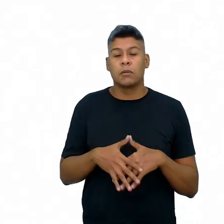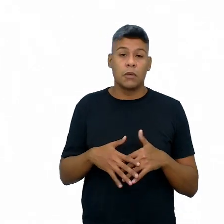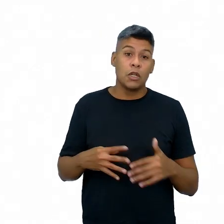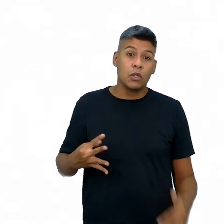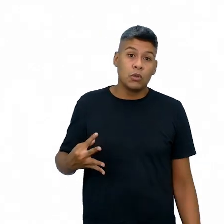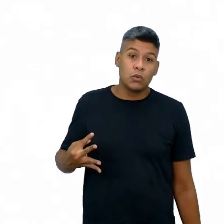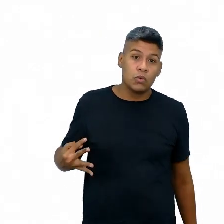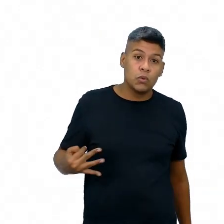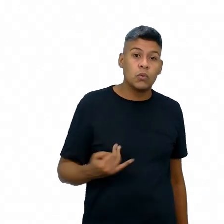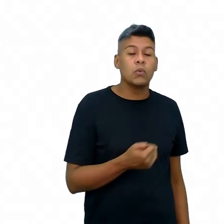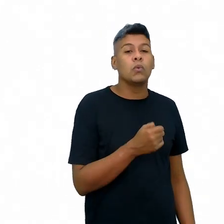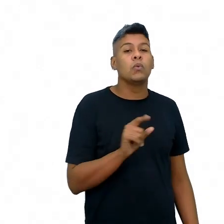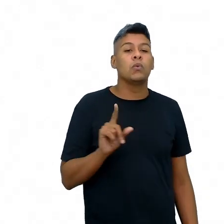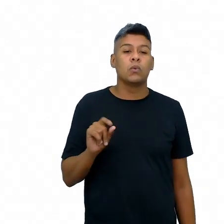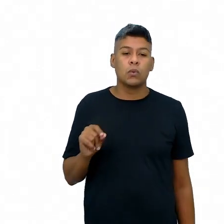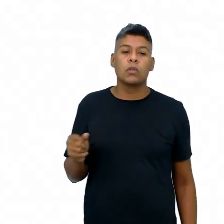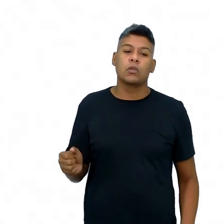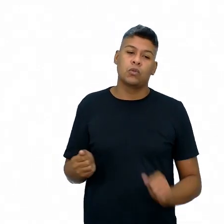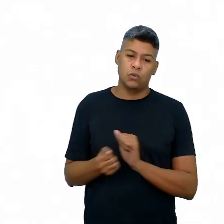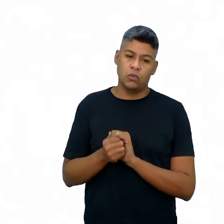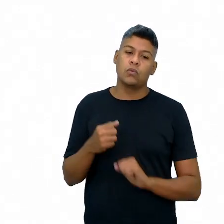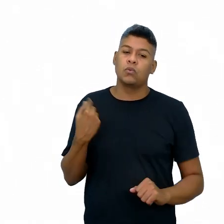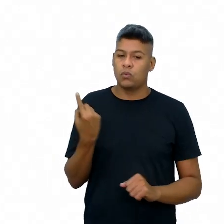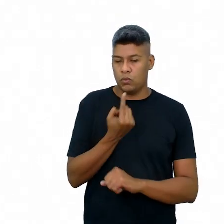Tudo isso é em prol do nosso estudante.